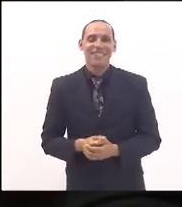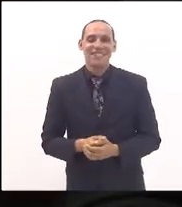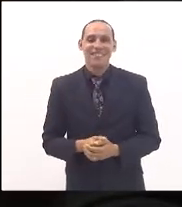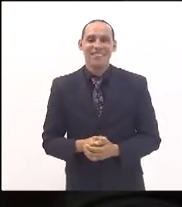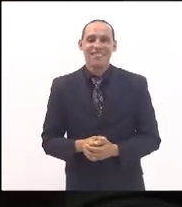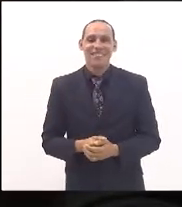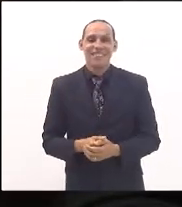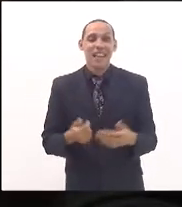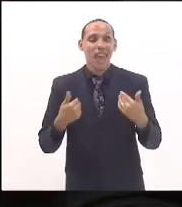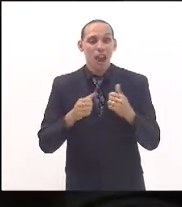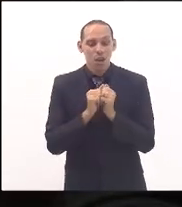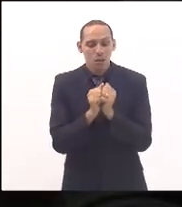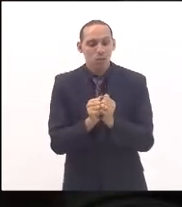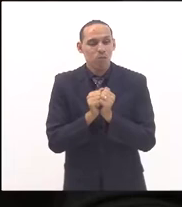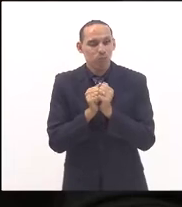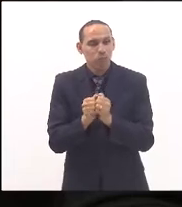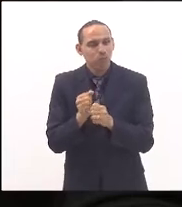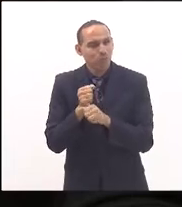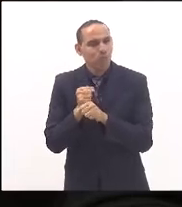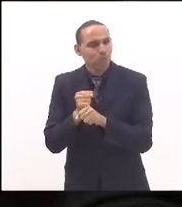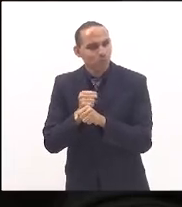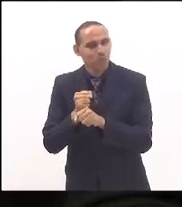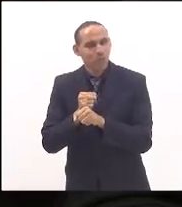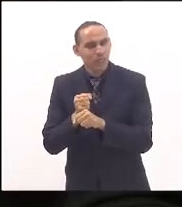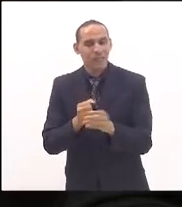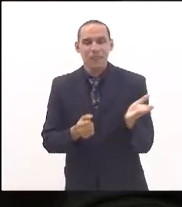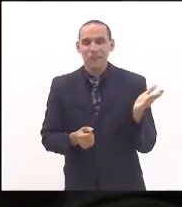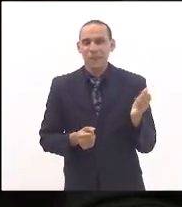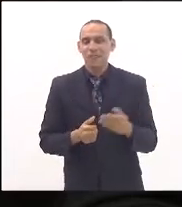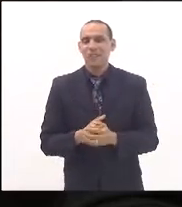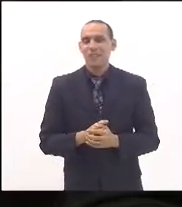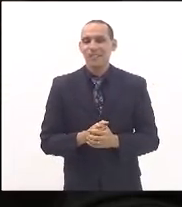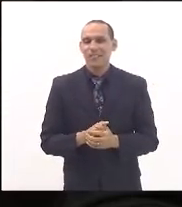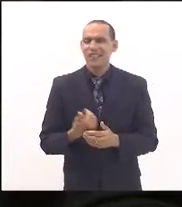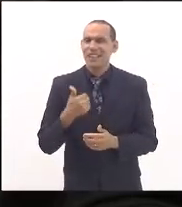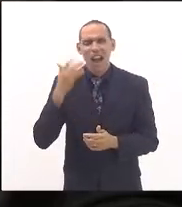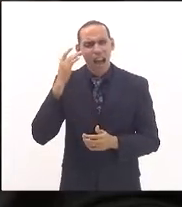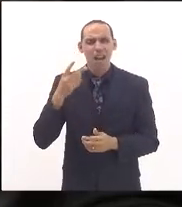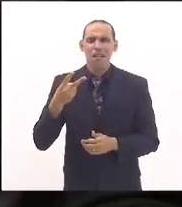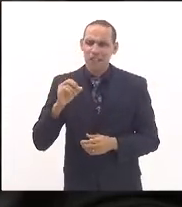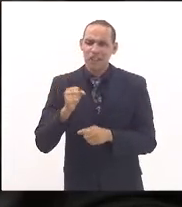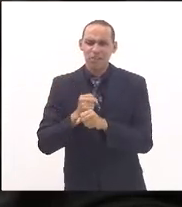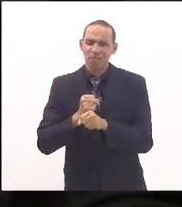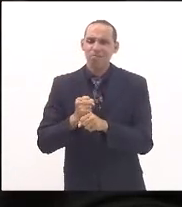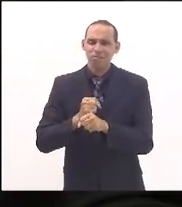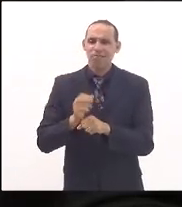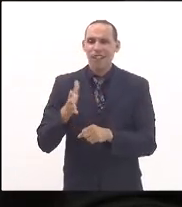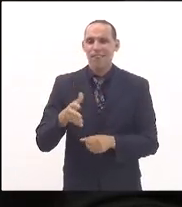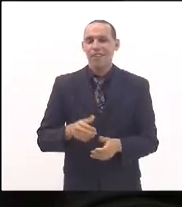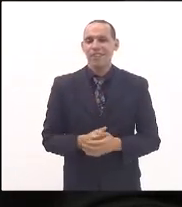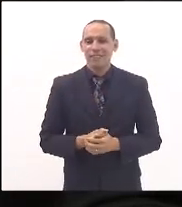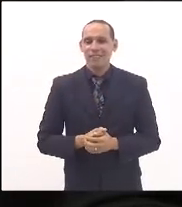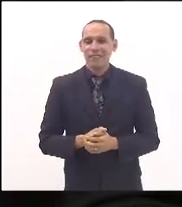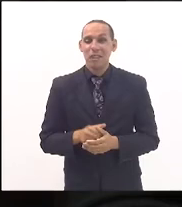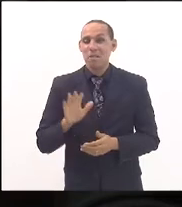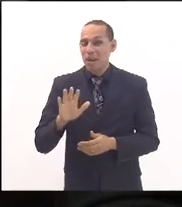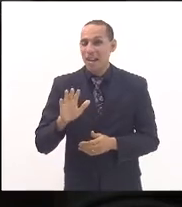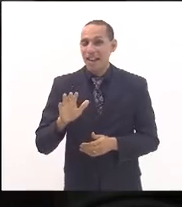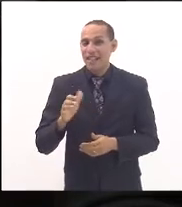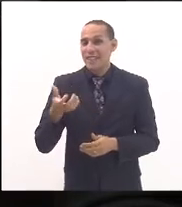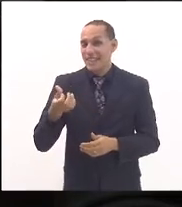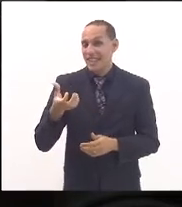eu convivo com a Flávia eu tenho ideia que há 20 anos mas